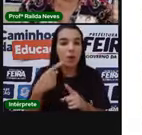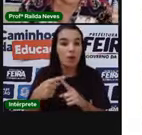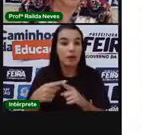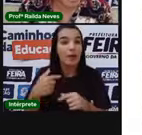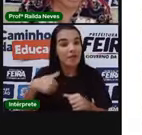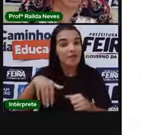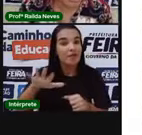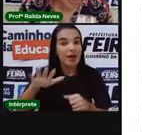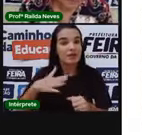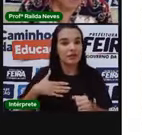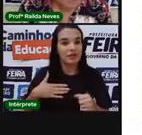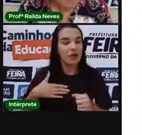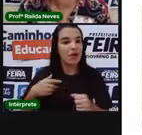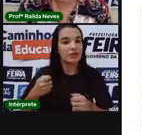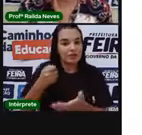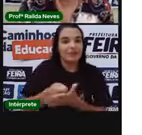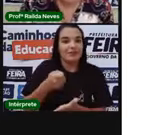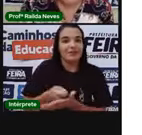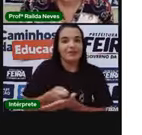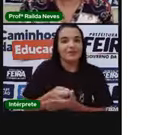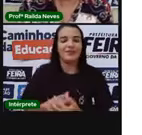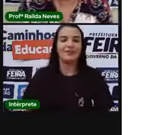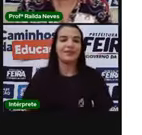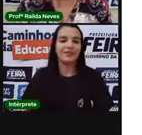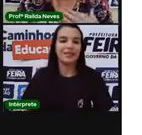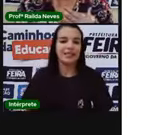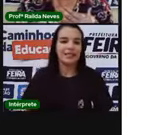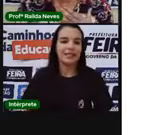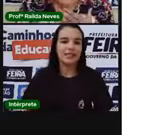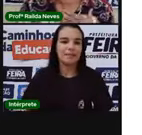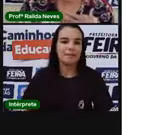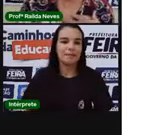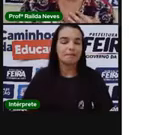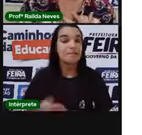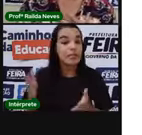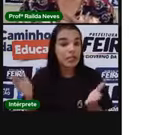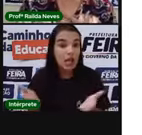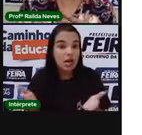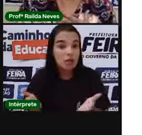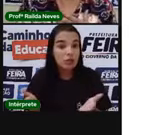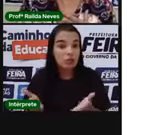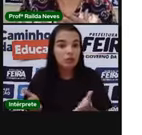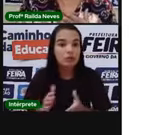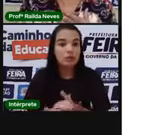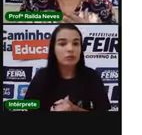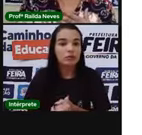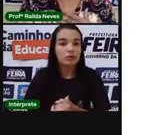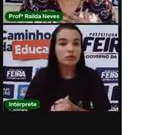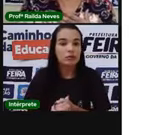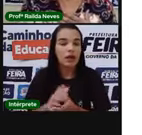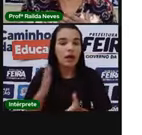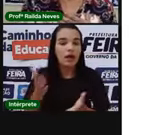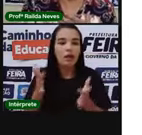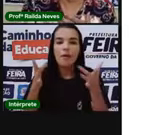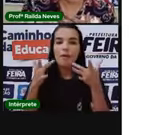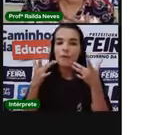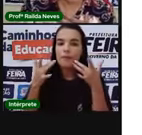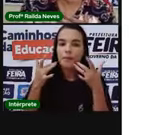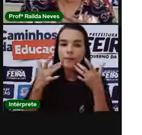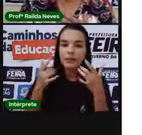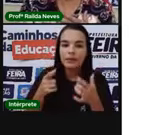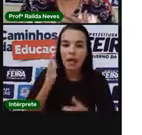valentes, resistentes, ok? E agora eu vou apresentar essa mulher